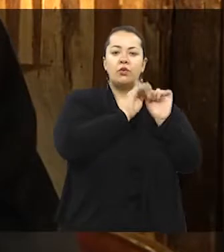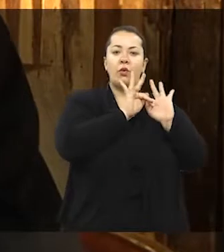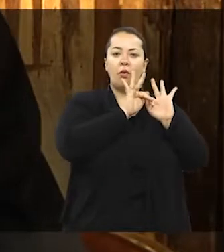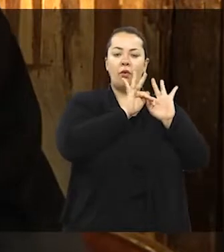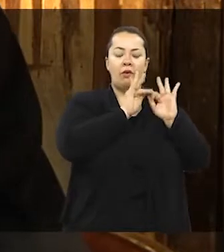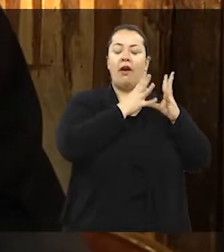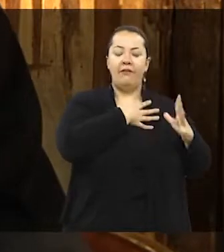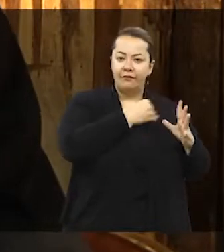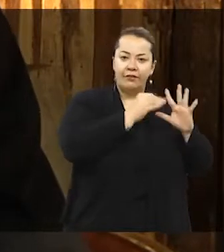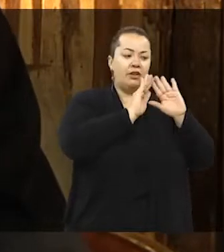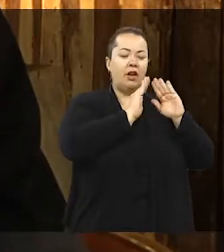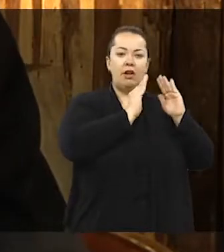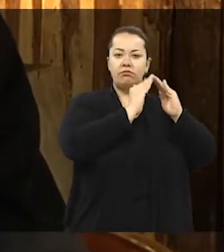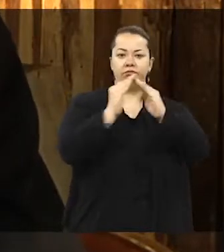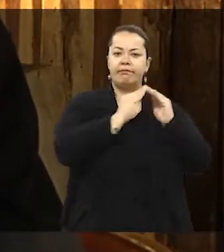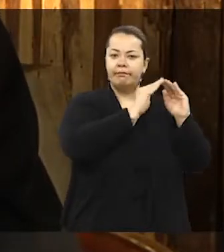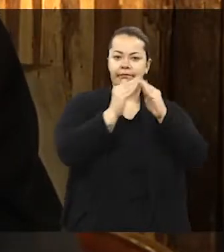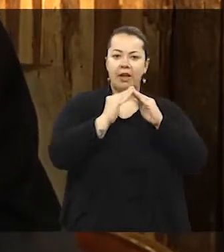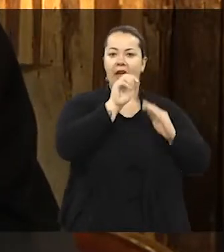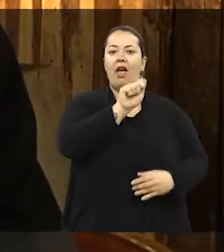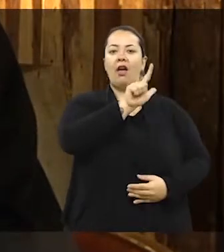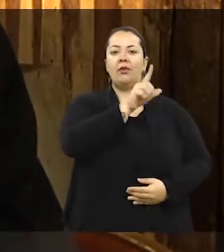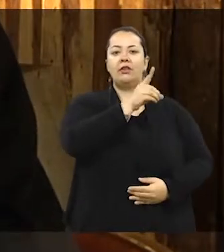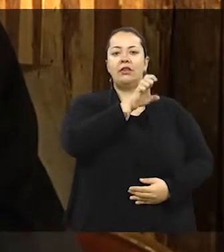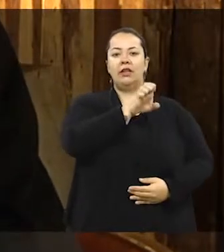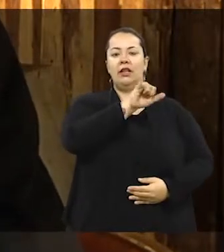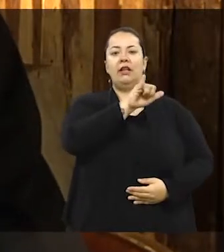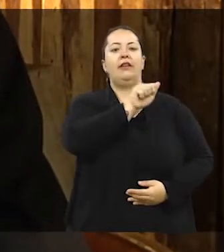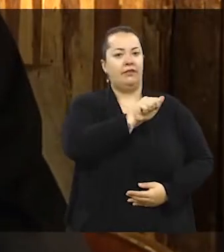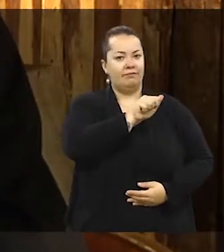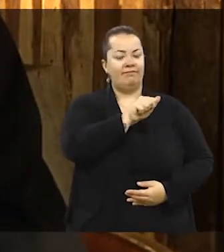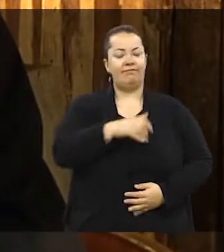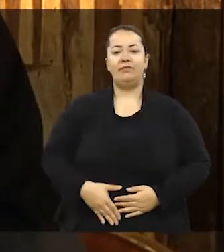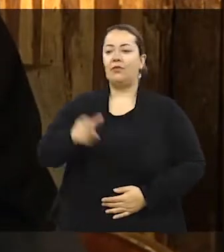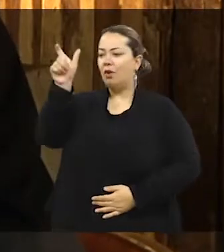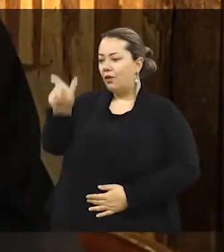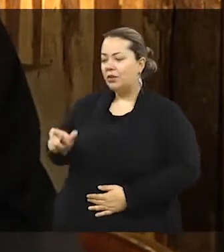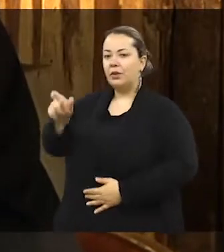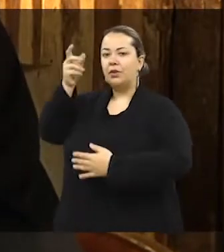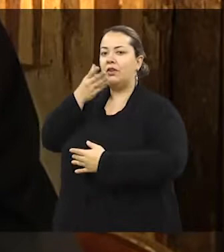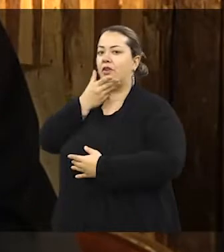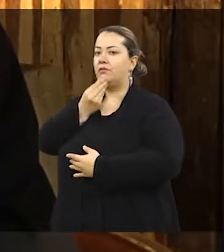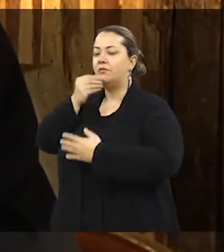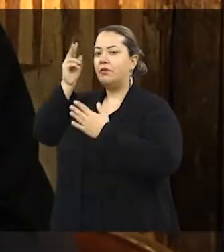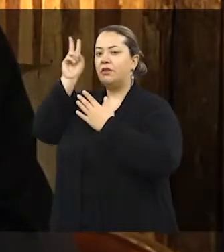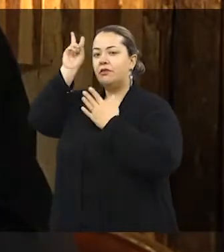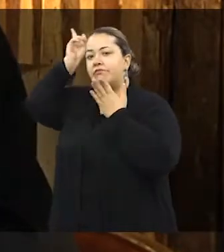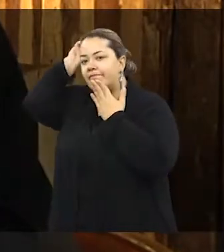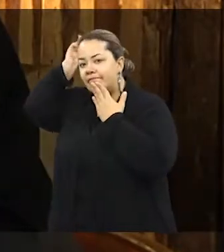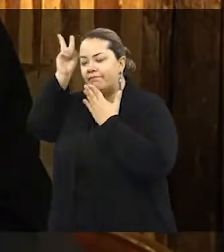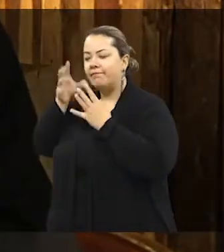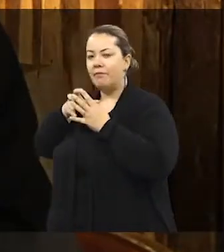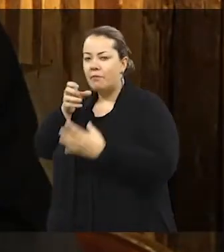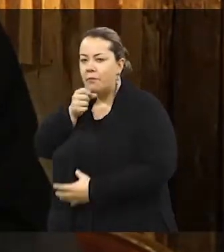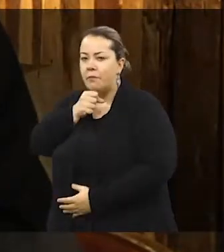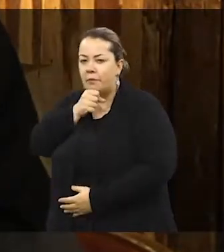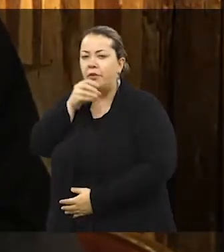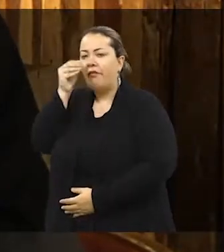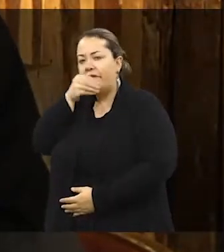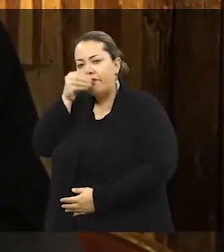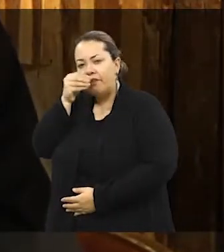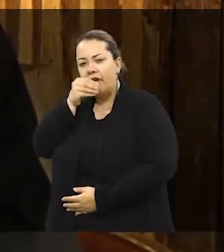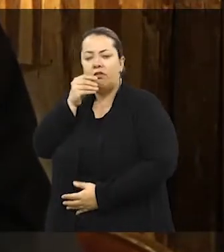índios. E ele já não tinha mais suas forças, então não podia mais sair para caçar,